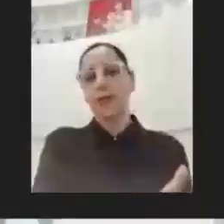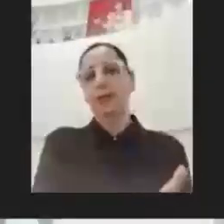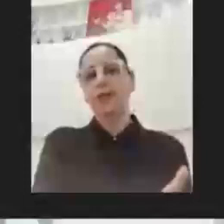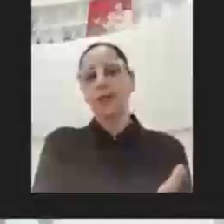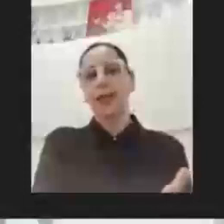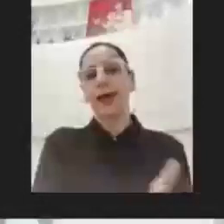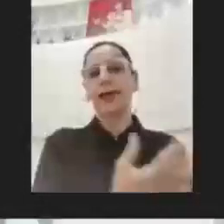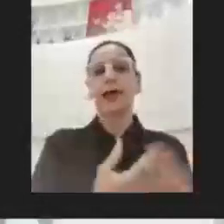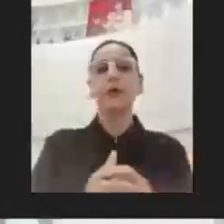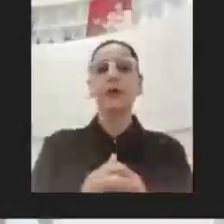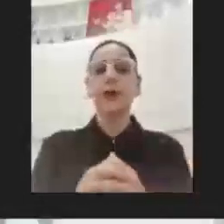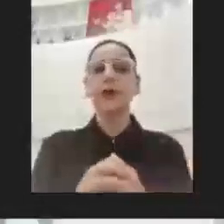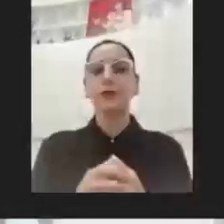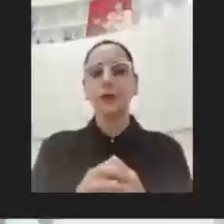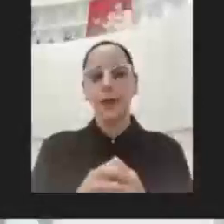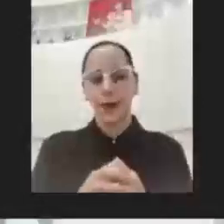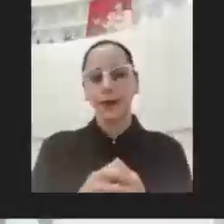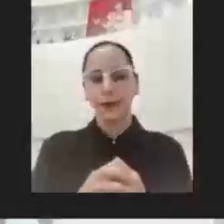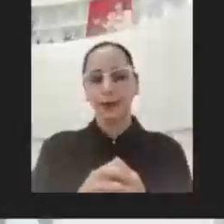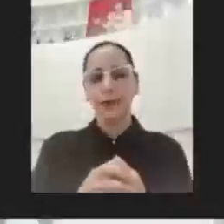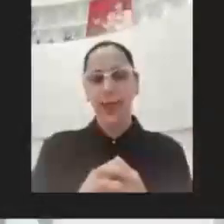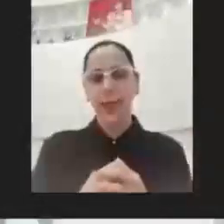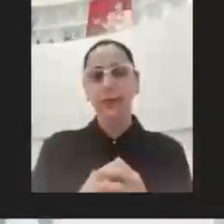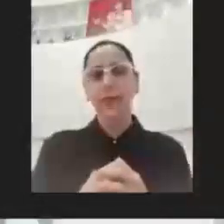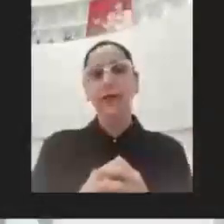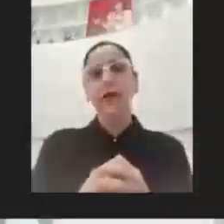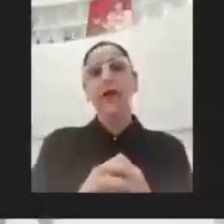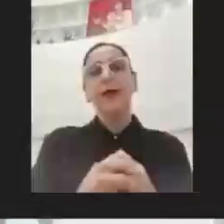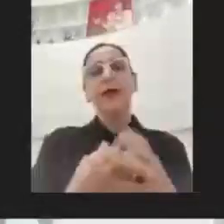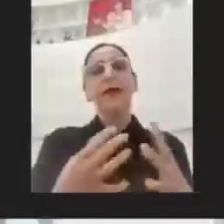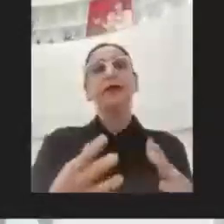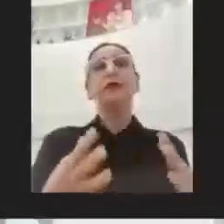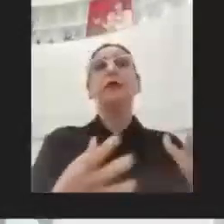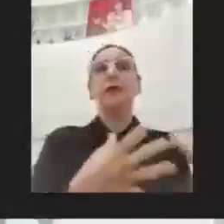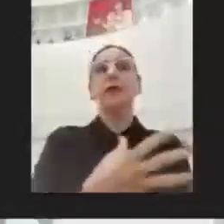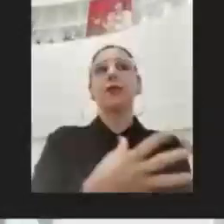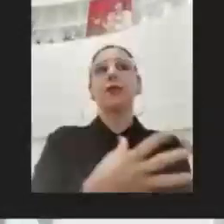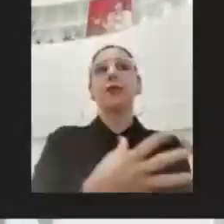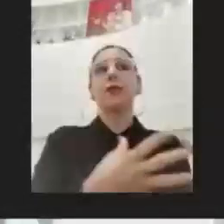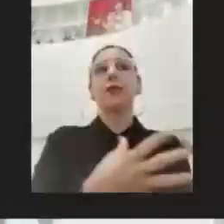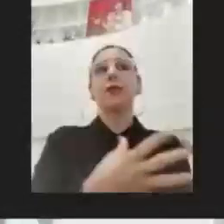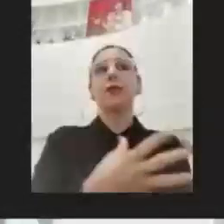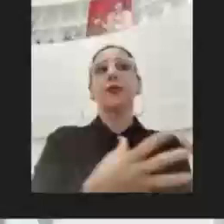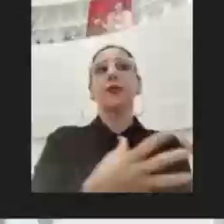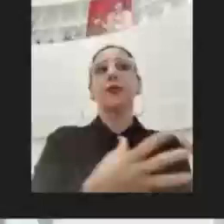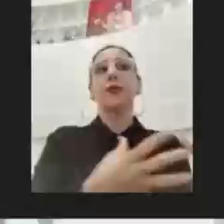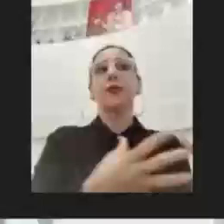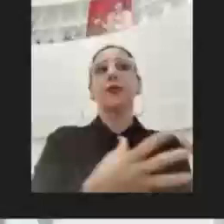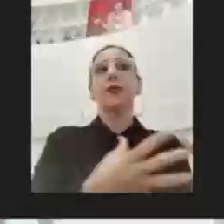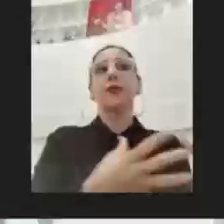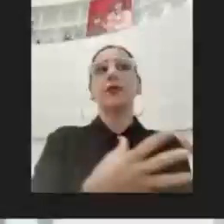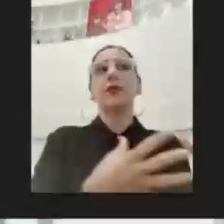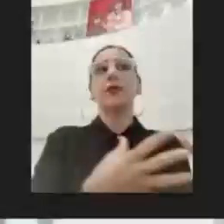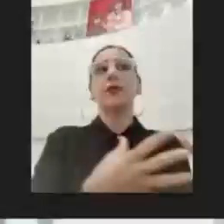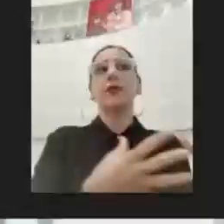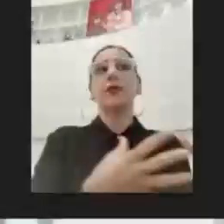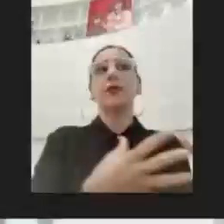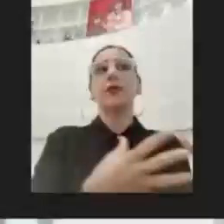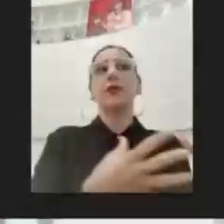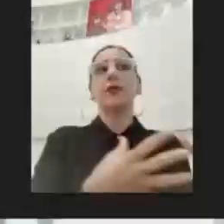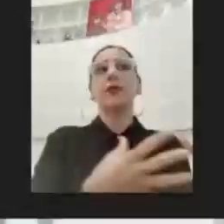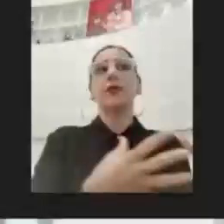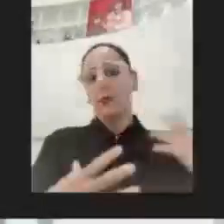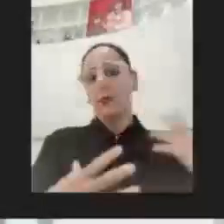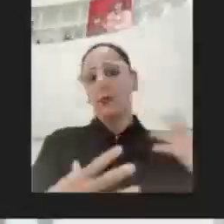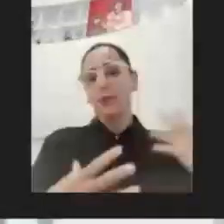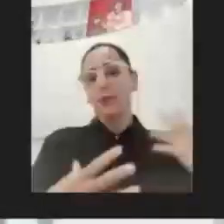encaminhada para um atendimento hospitalar, que é o momento do parto, né? E no momento do parto, ela vai ser